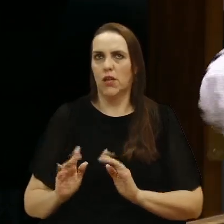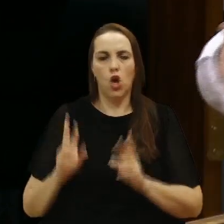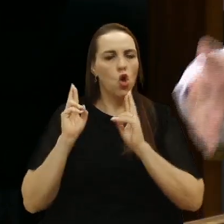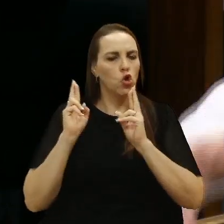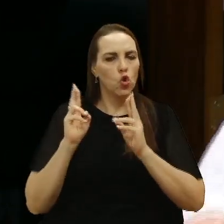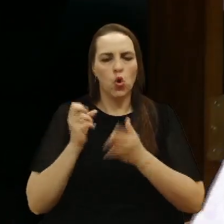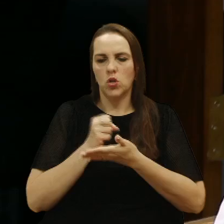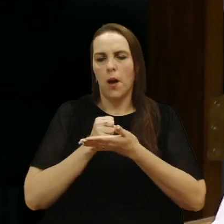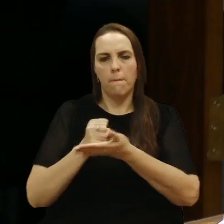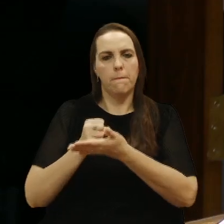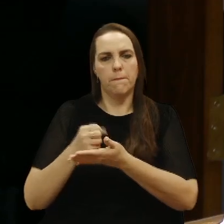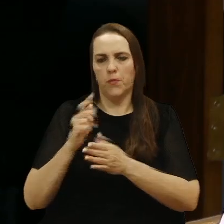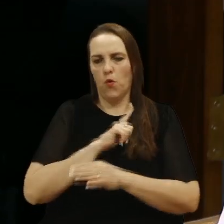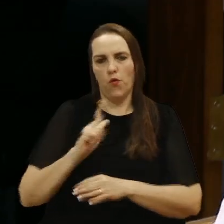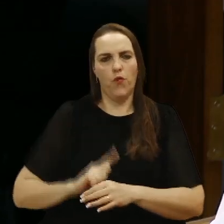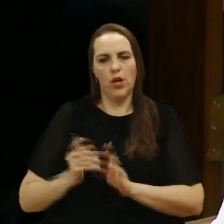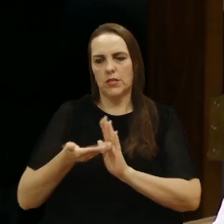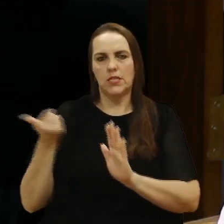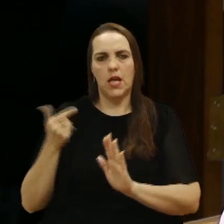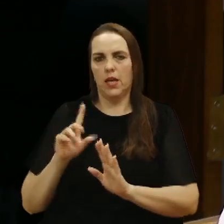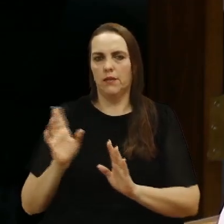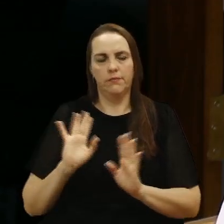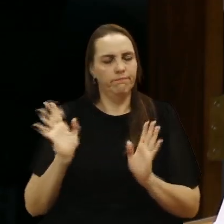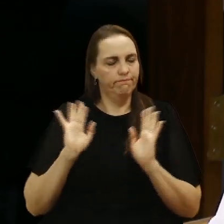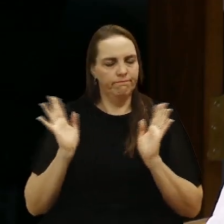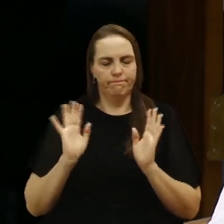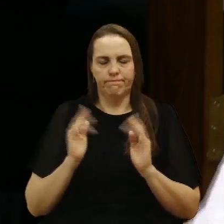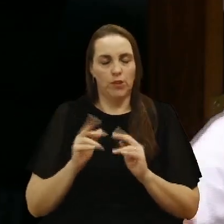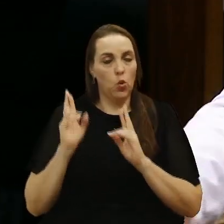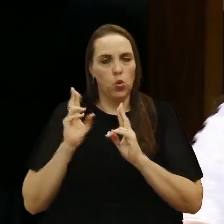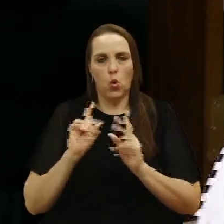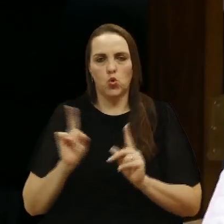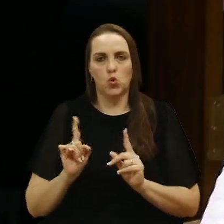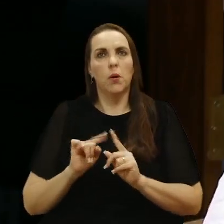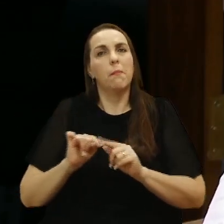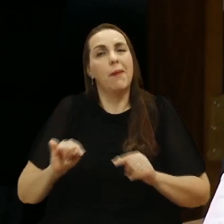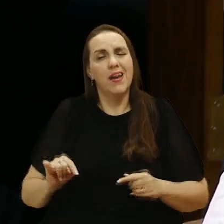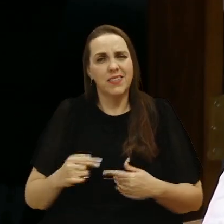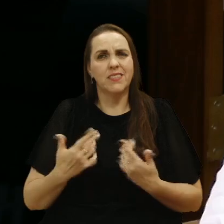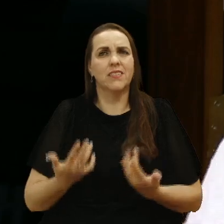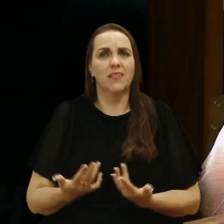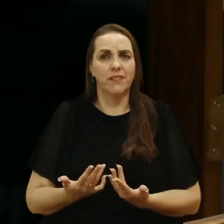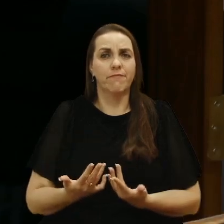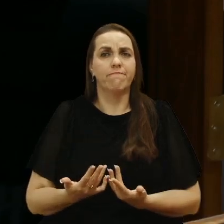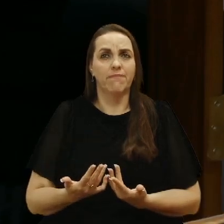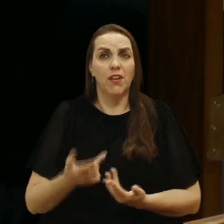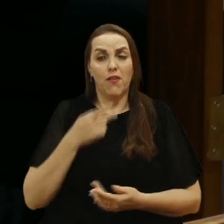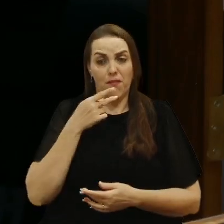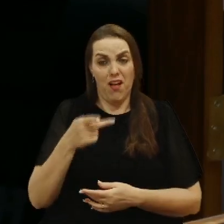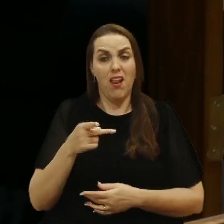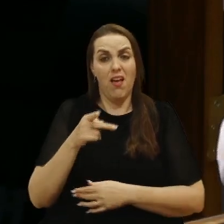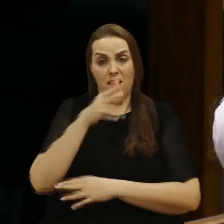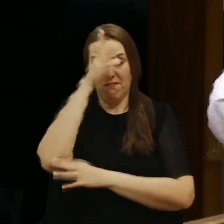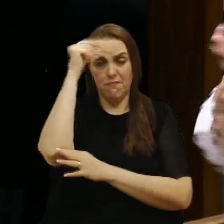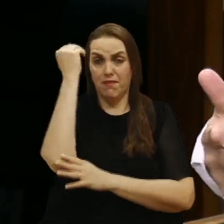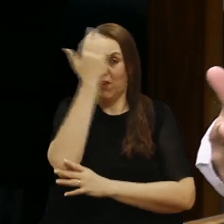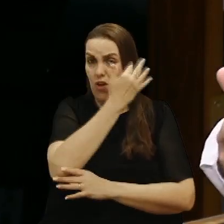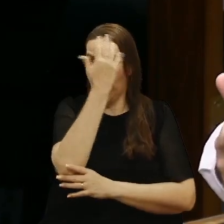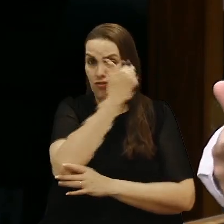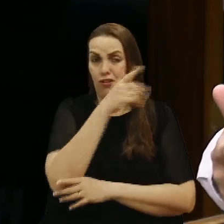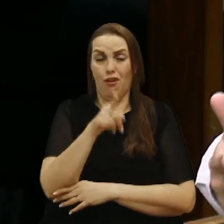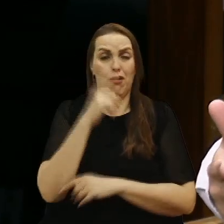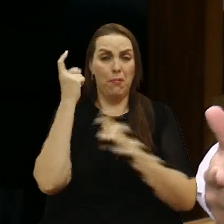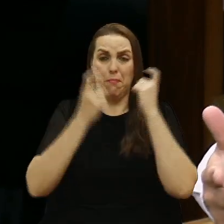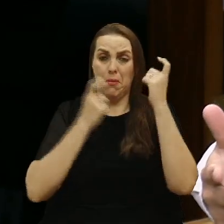desgastes, para que nós mantenhamos o DPA funcionando. Agora, quem falar que o prefeito Adiló não se preocupa